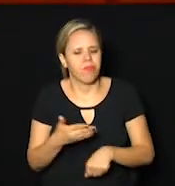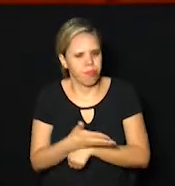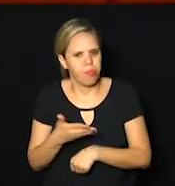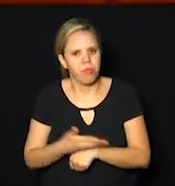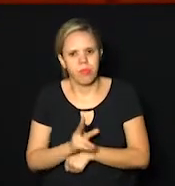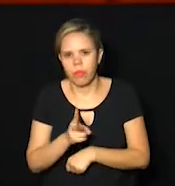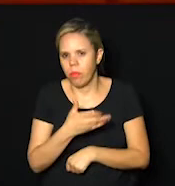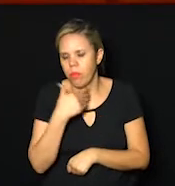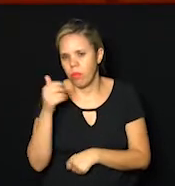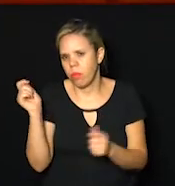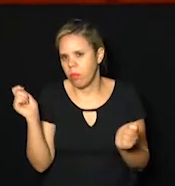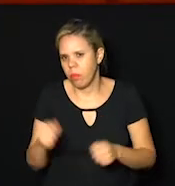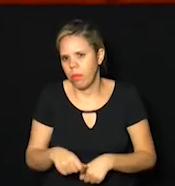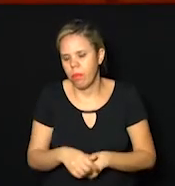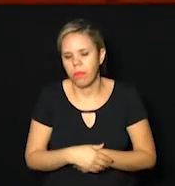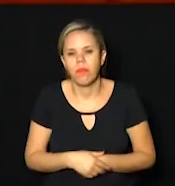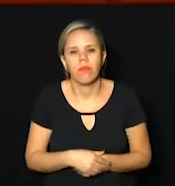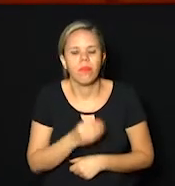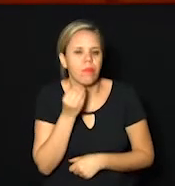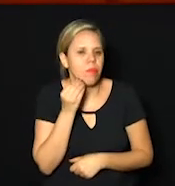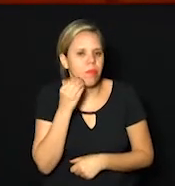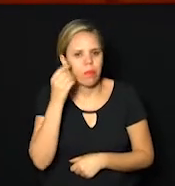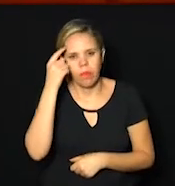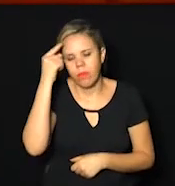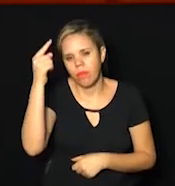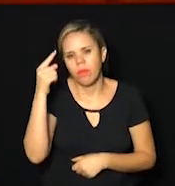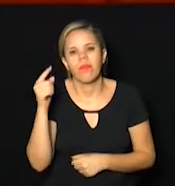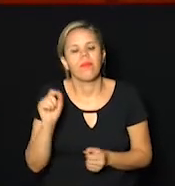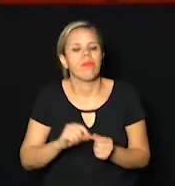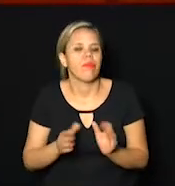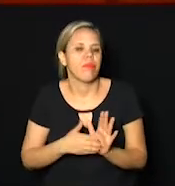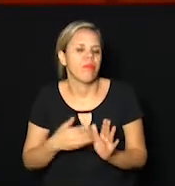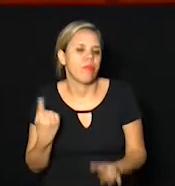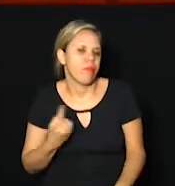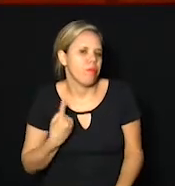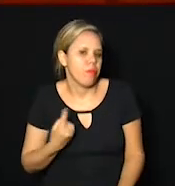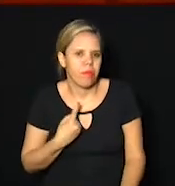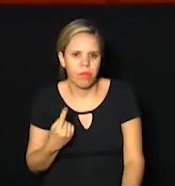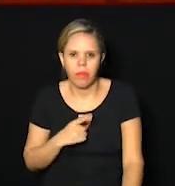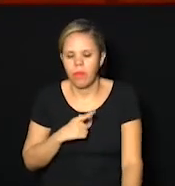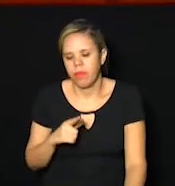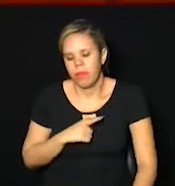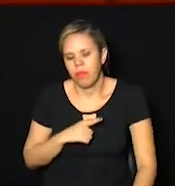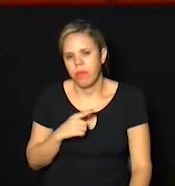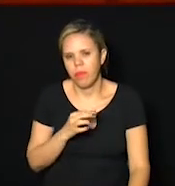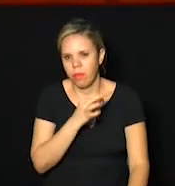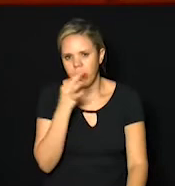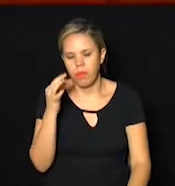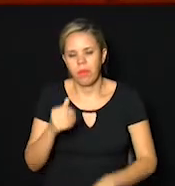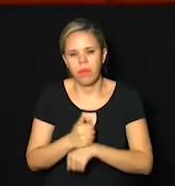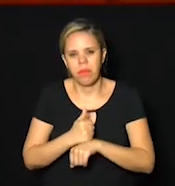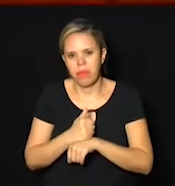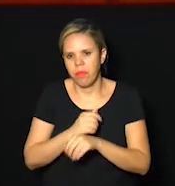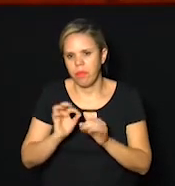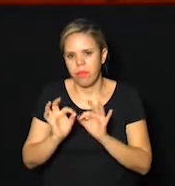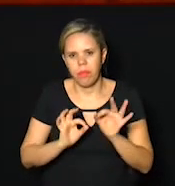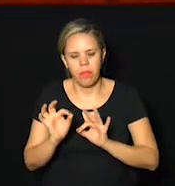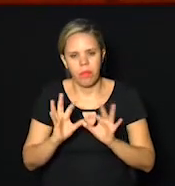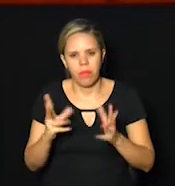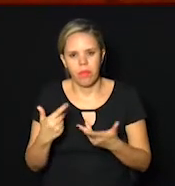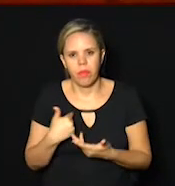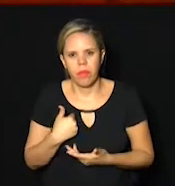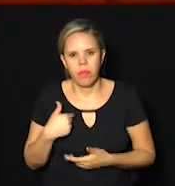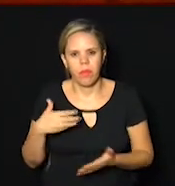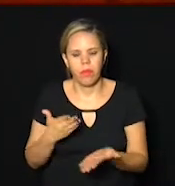melhor possível. A ideia de, vou fazer aqui sozinho, tem um marqueteiro fantástico que vai fazer tudo e vai me deixar ser